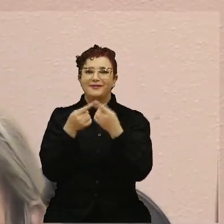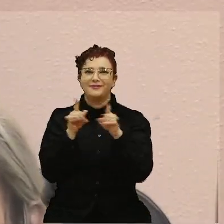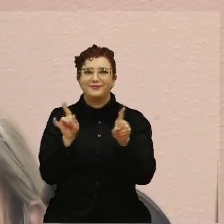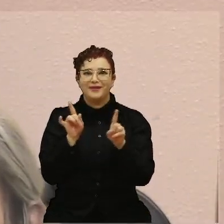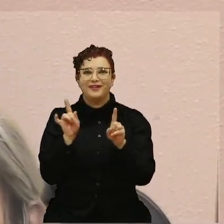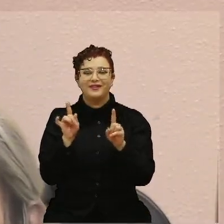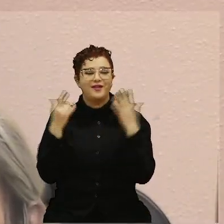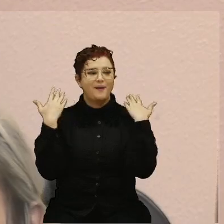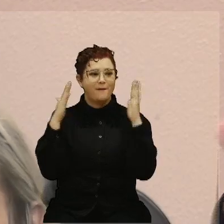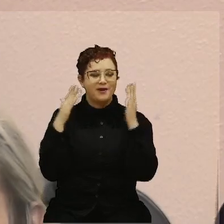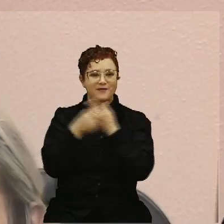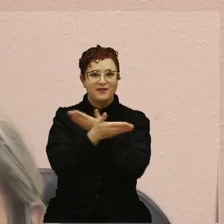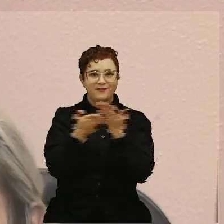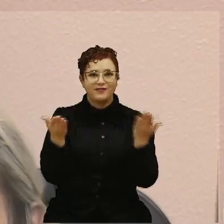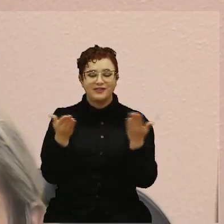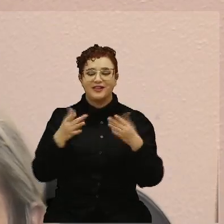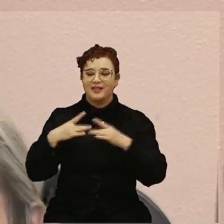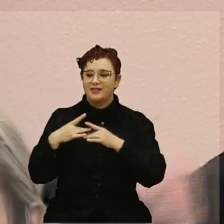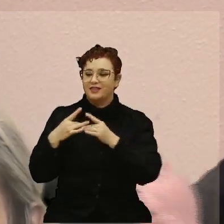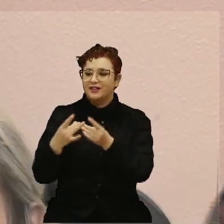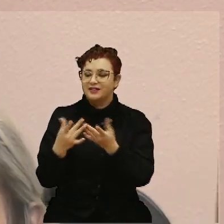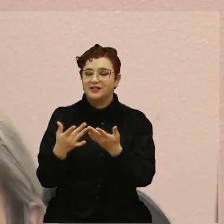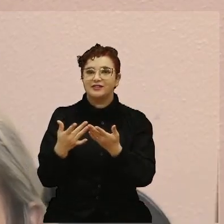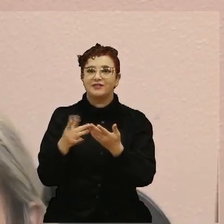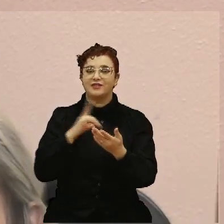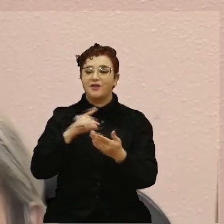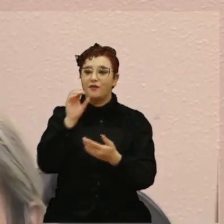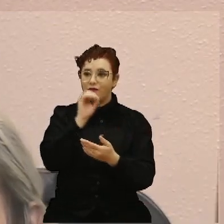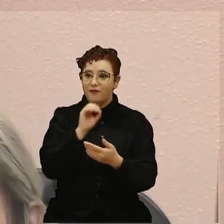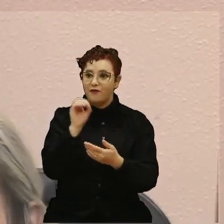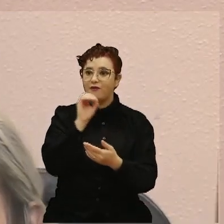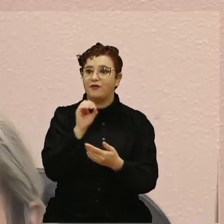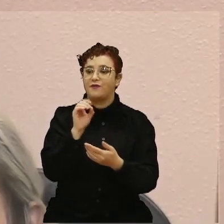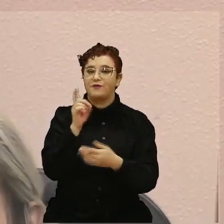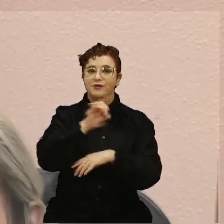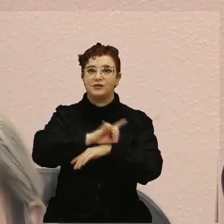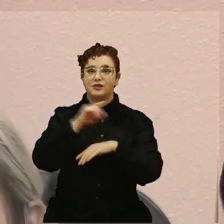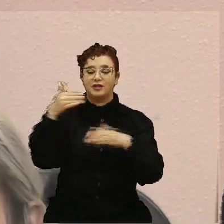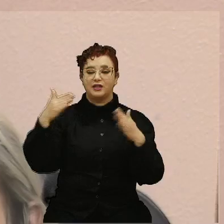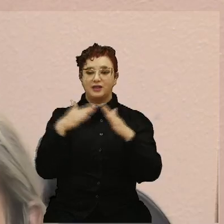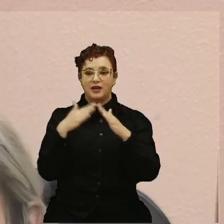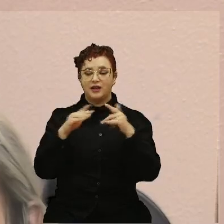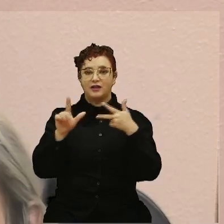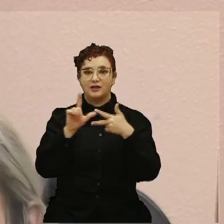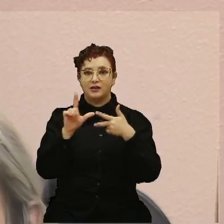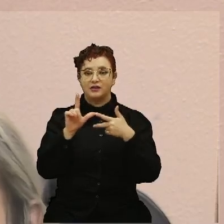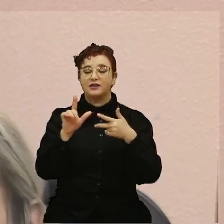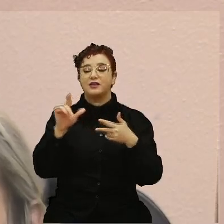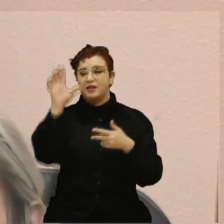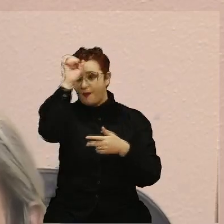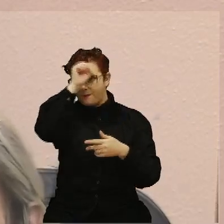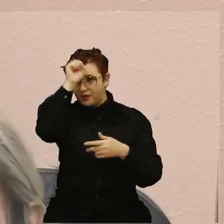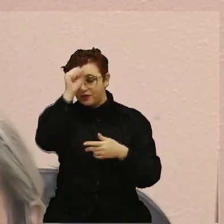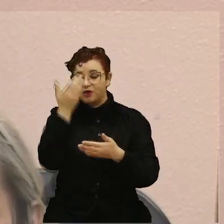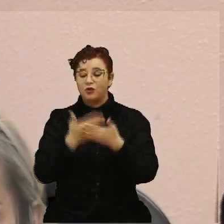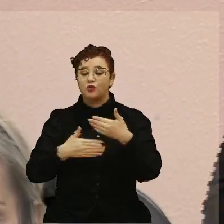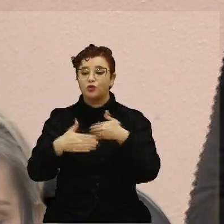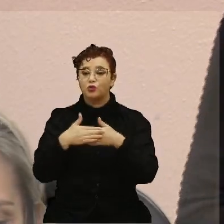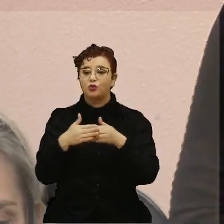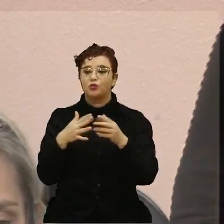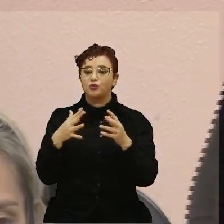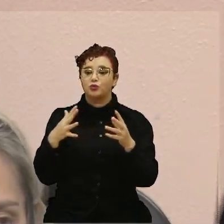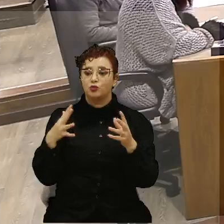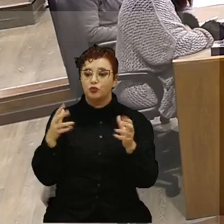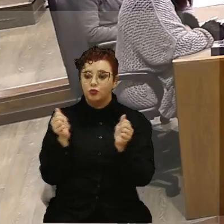aqui parabenizar vocês, toda a dedicação, espero que tenham um excelente aqui dentro dessa Casa Legislativa e aprendam muito com todos os vereadores. Muito